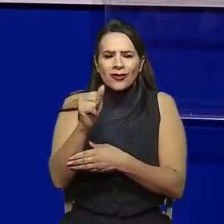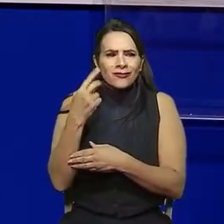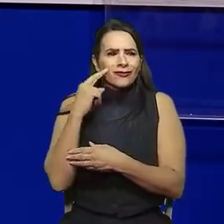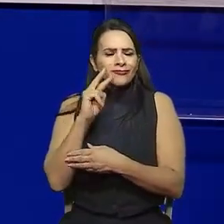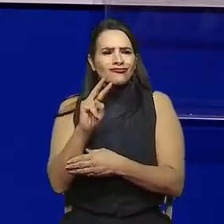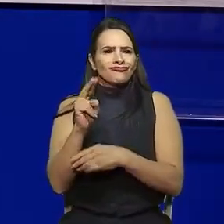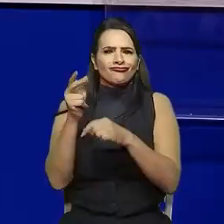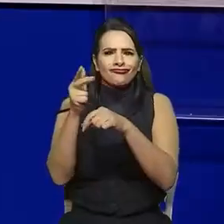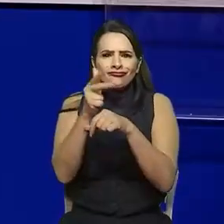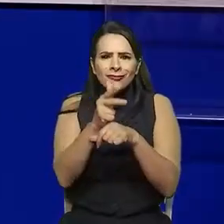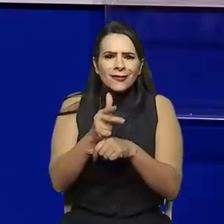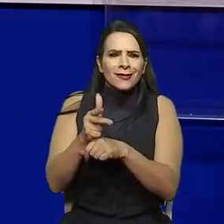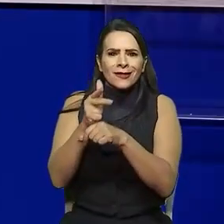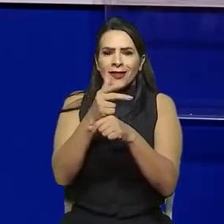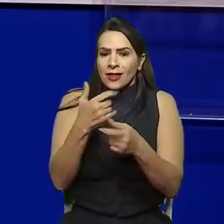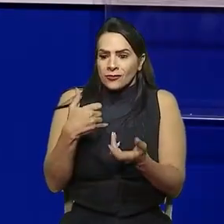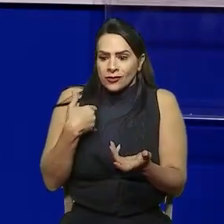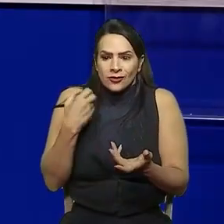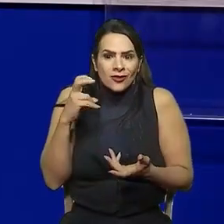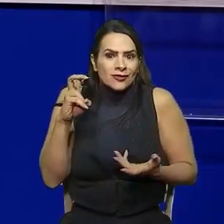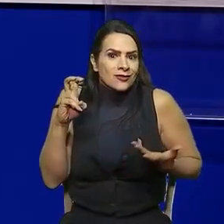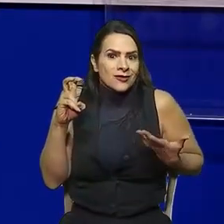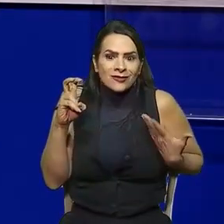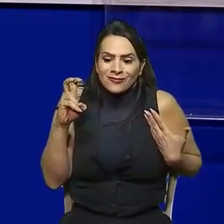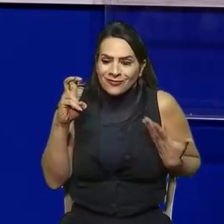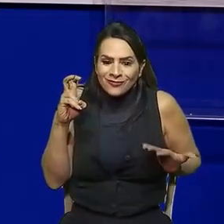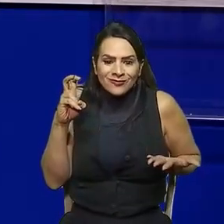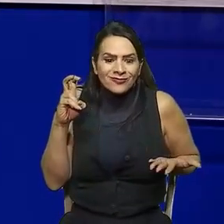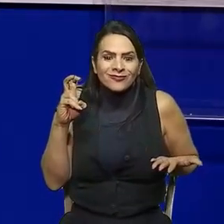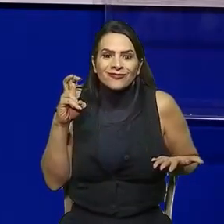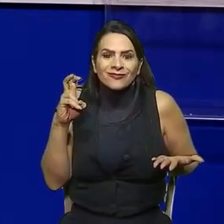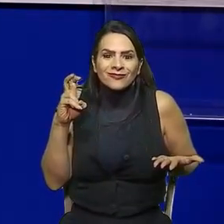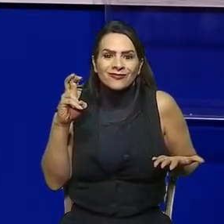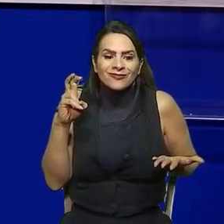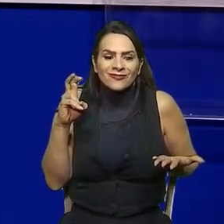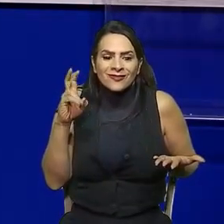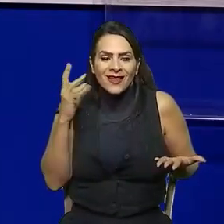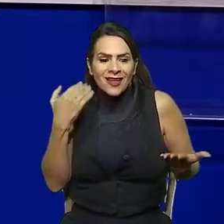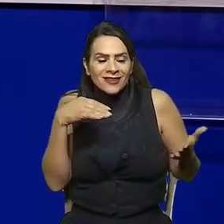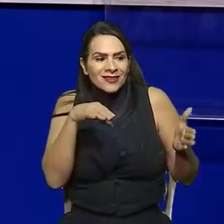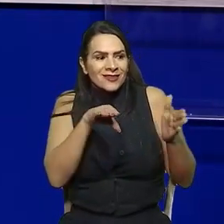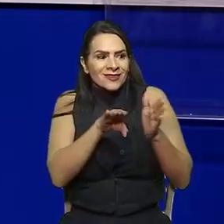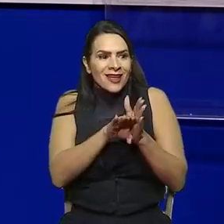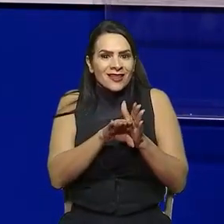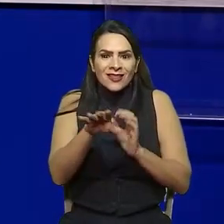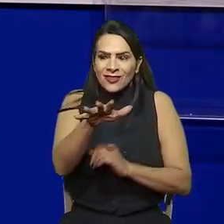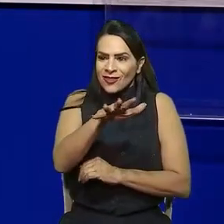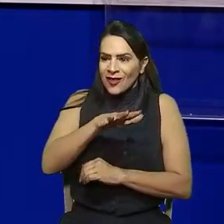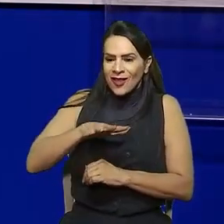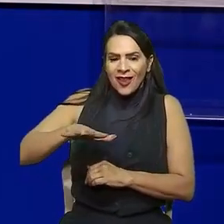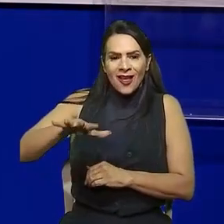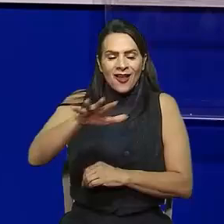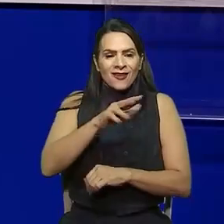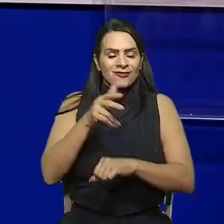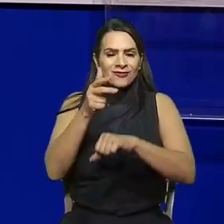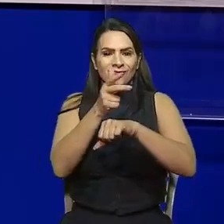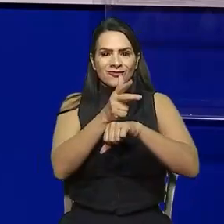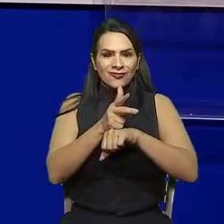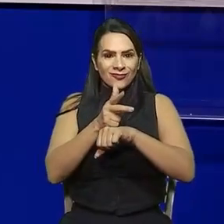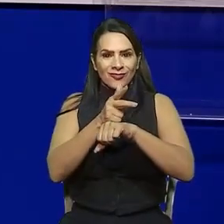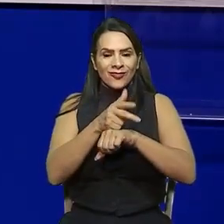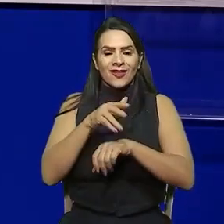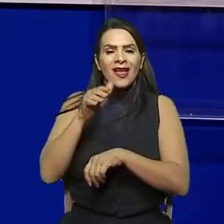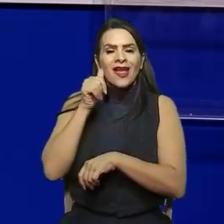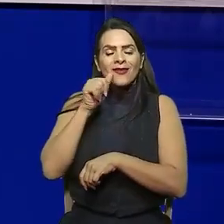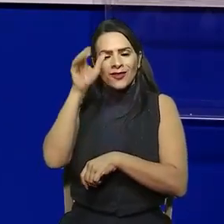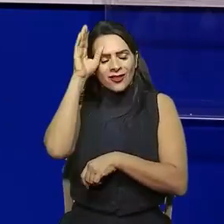câmeras, aquela coisa toda. Eu tinha 5 anos de idade. Aí a gente chega no set de filmagem, aí minha tia fala, olha